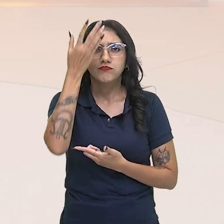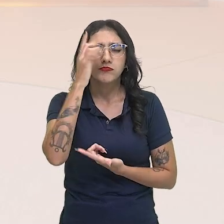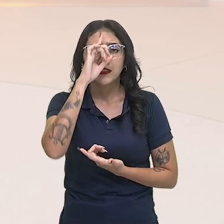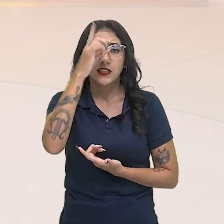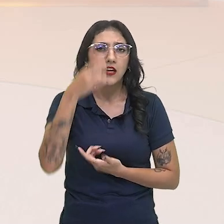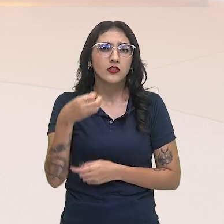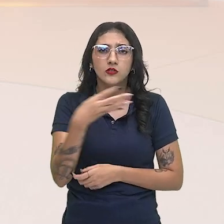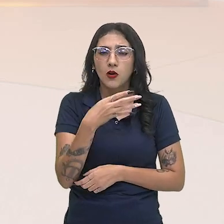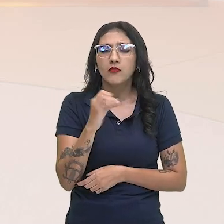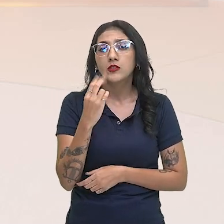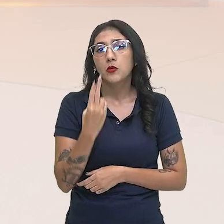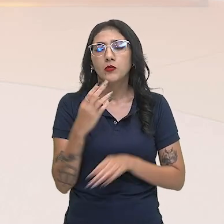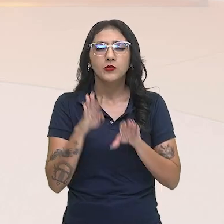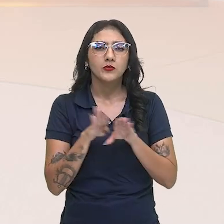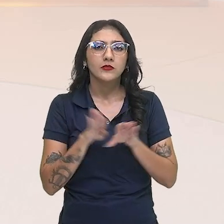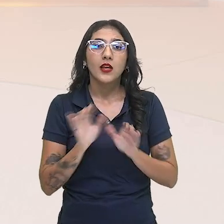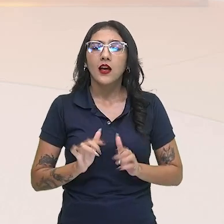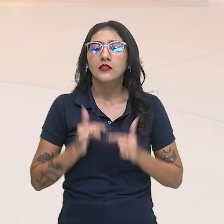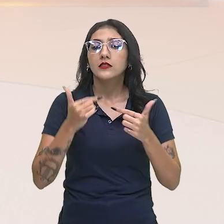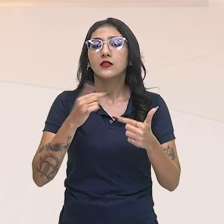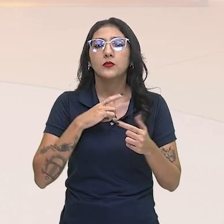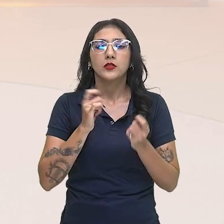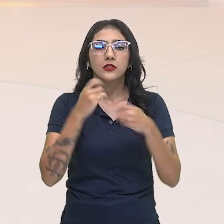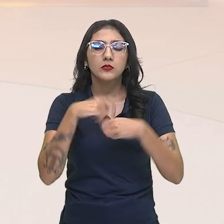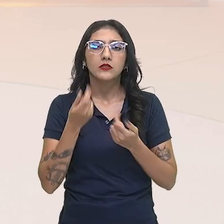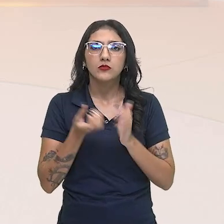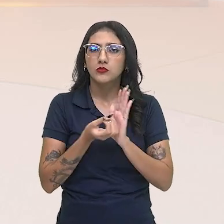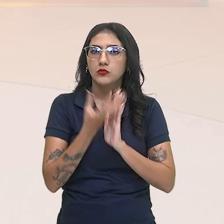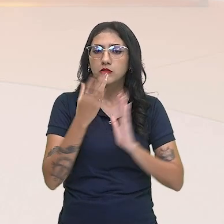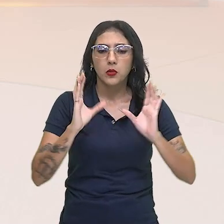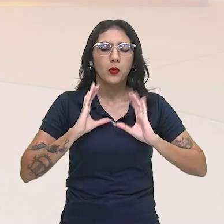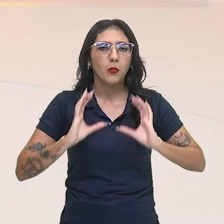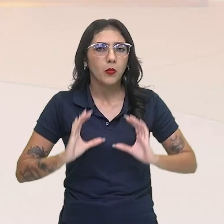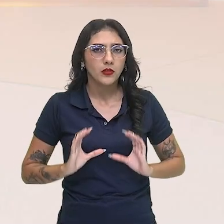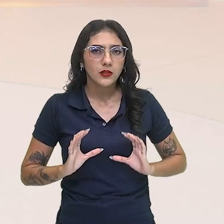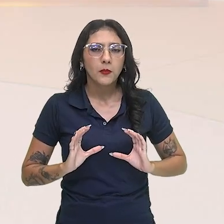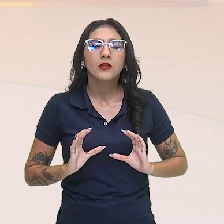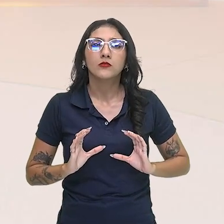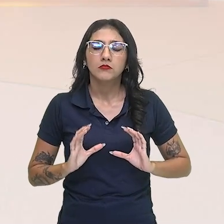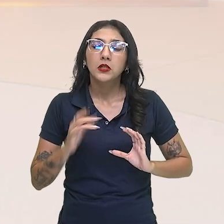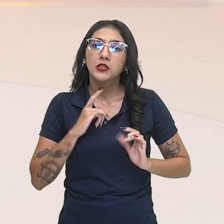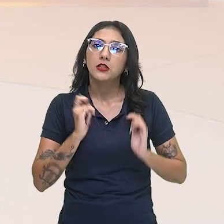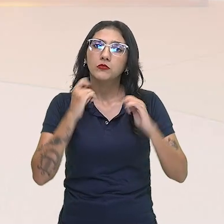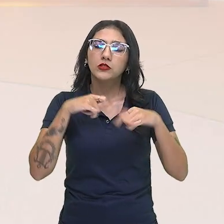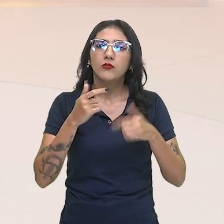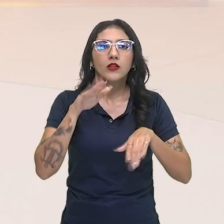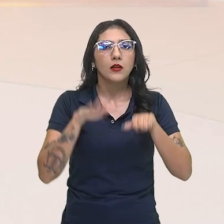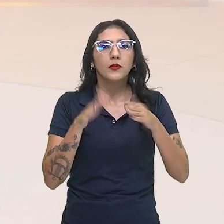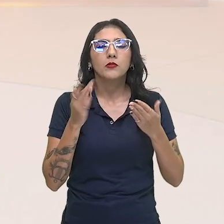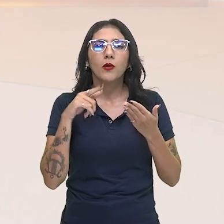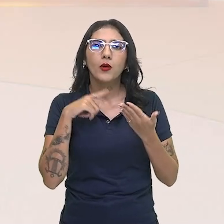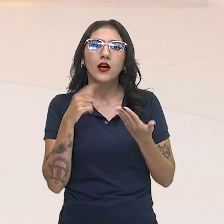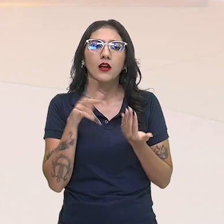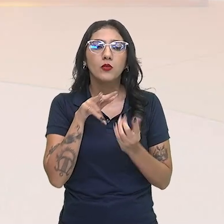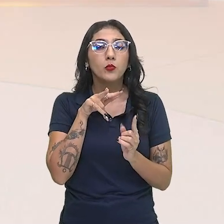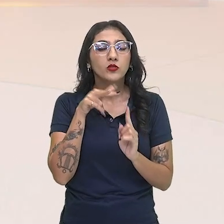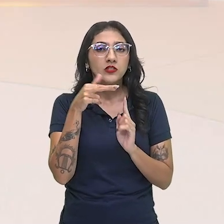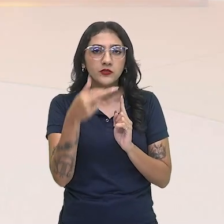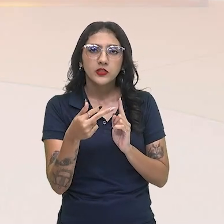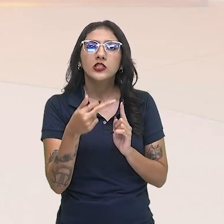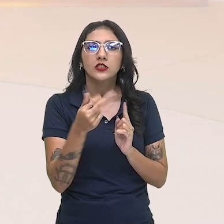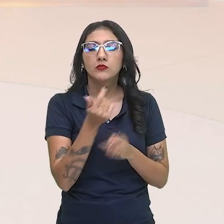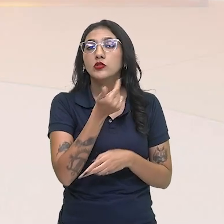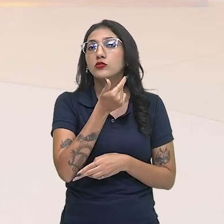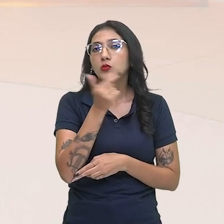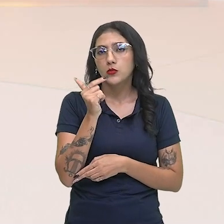e práticas sociais para construir padrões de comportamento que reproduzam determinado modo de perceber o mundo,